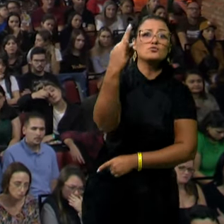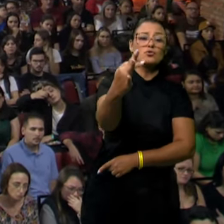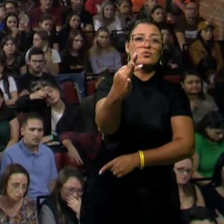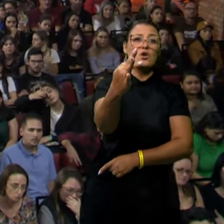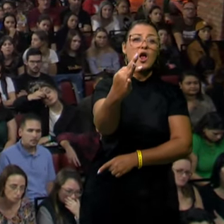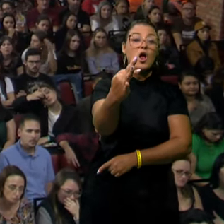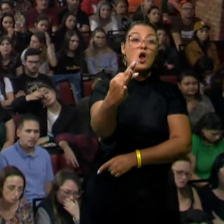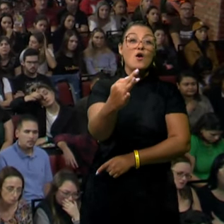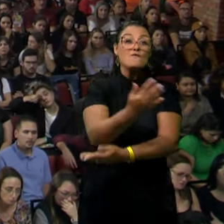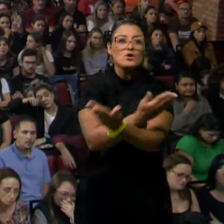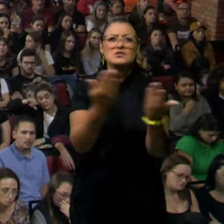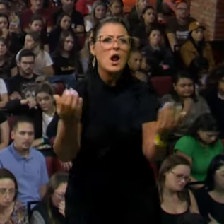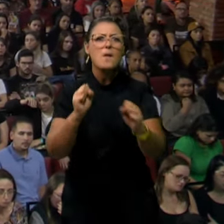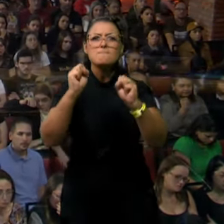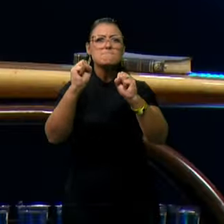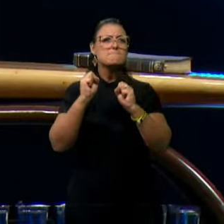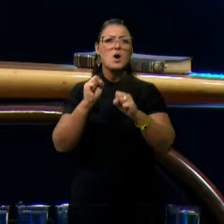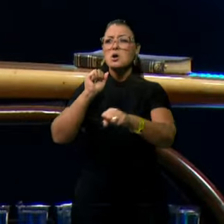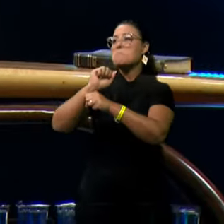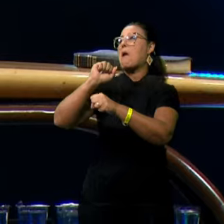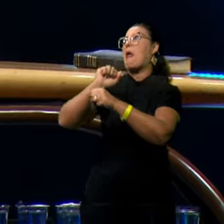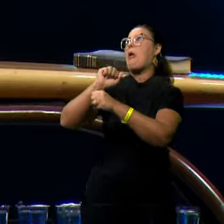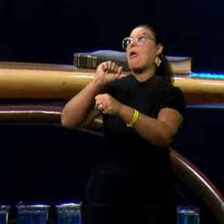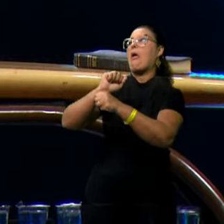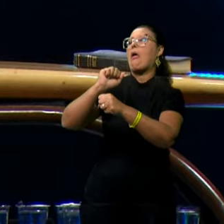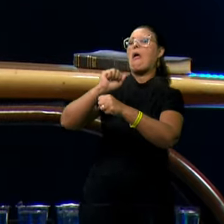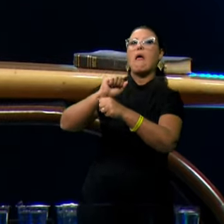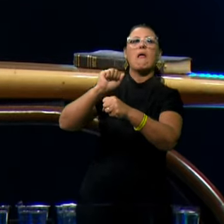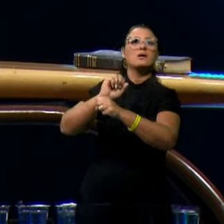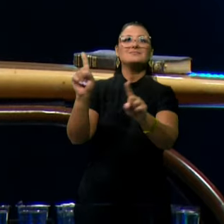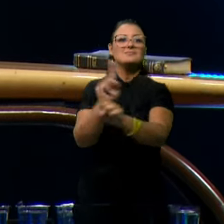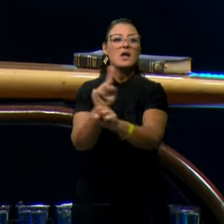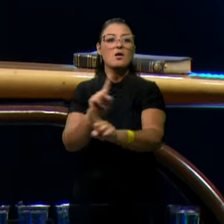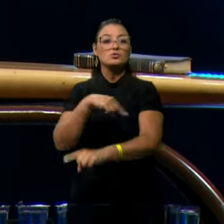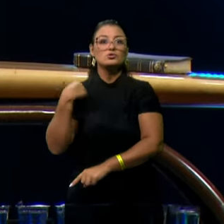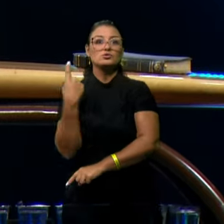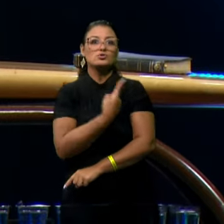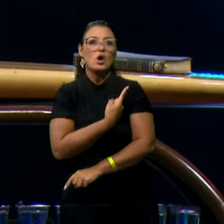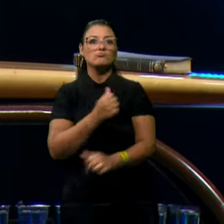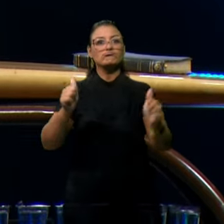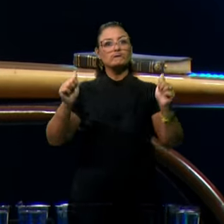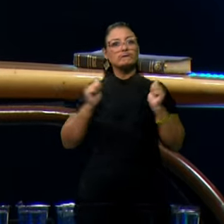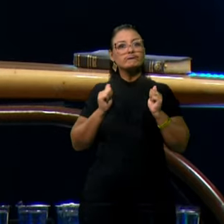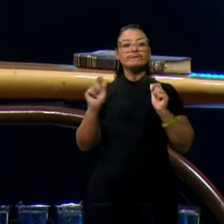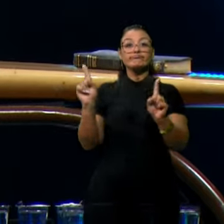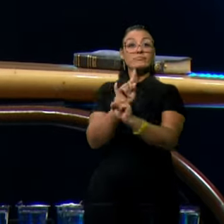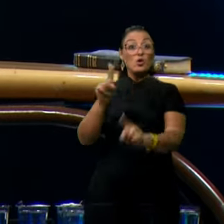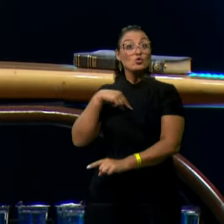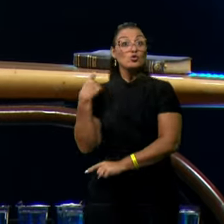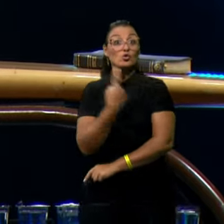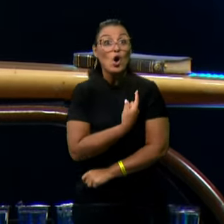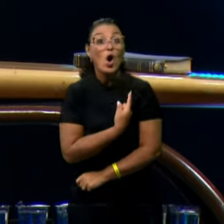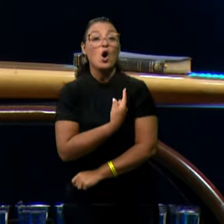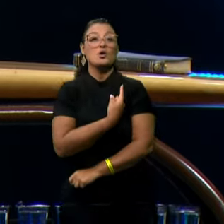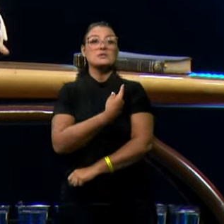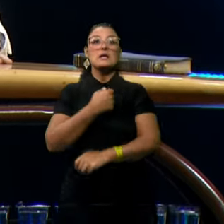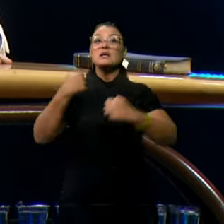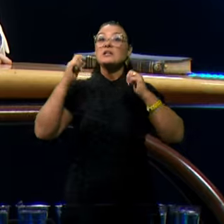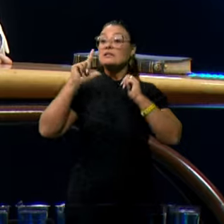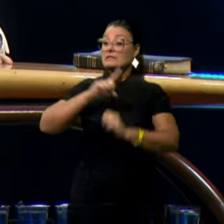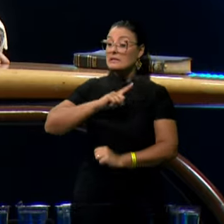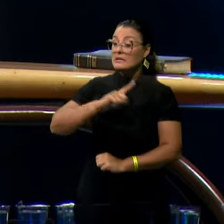não não você não pode esperar Deus já tem Deus decreto precisamos um posicionamento da igreja e gerar suficientes